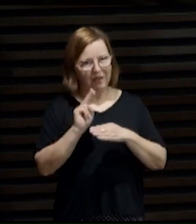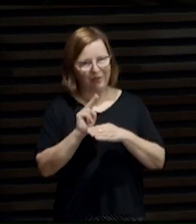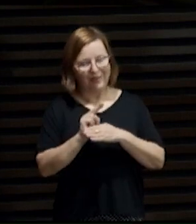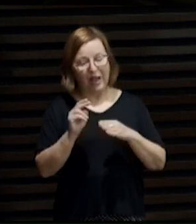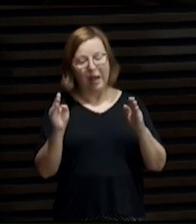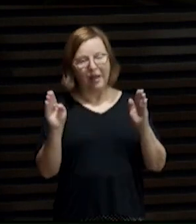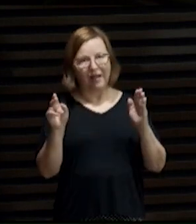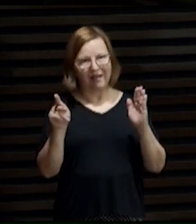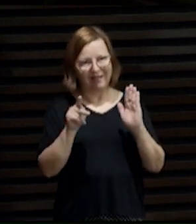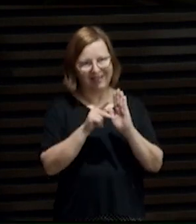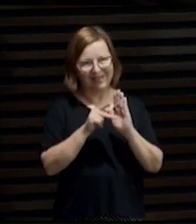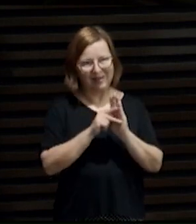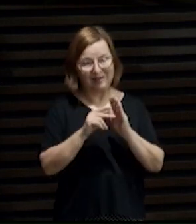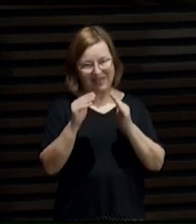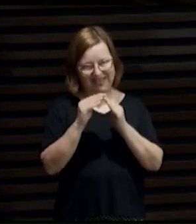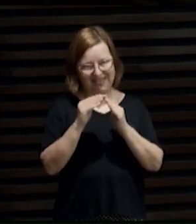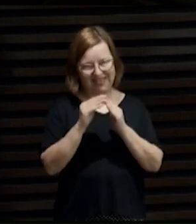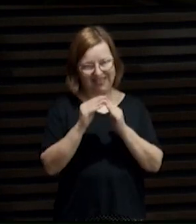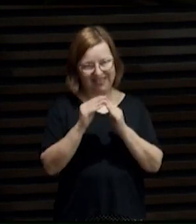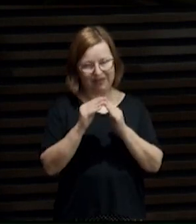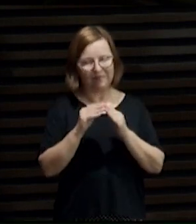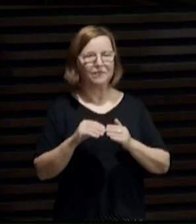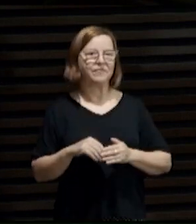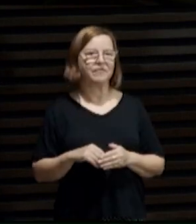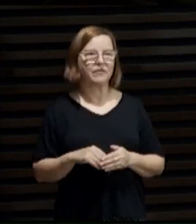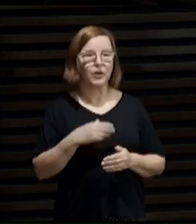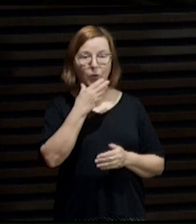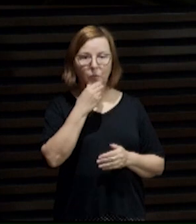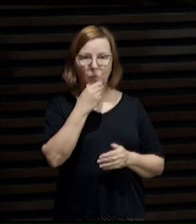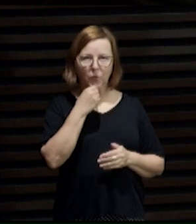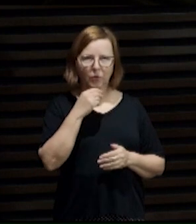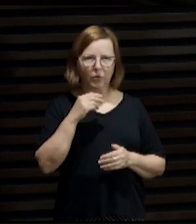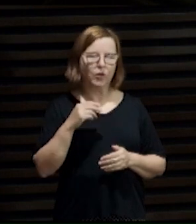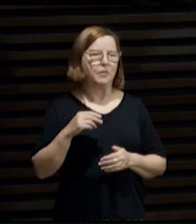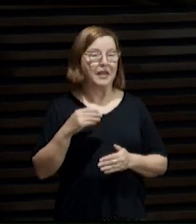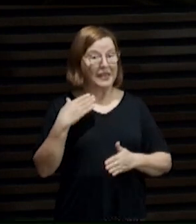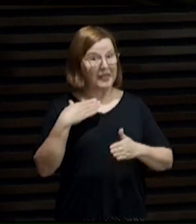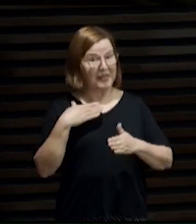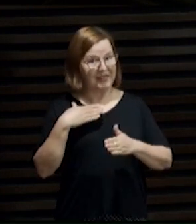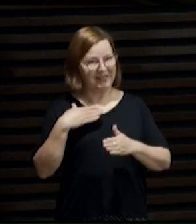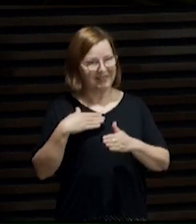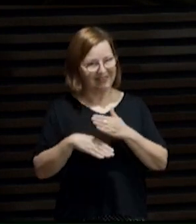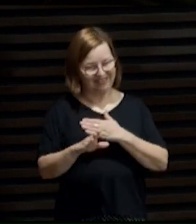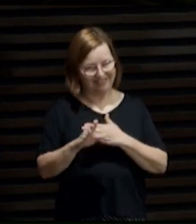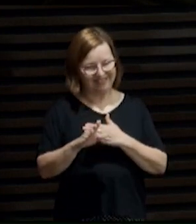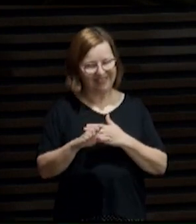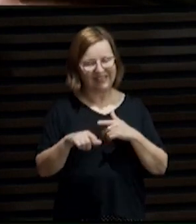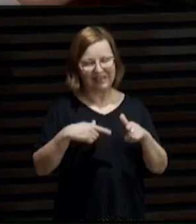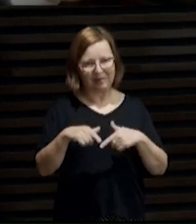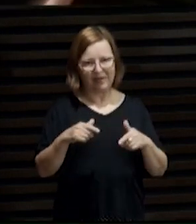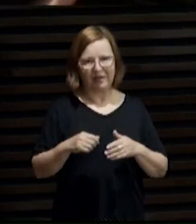mulher. E o homem é o guerreiro que sai para a batalha. Então a casa não pode ficar desprovida. Alguém